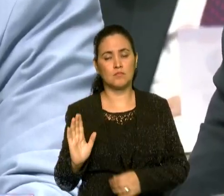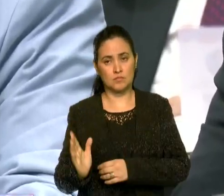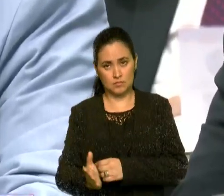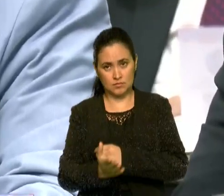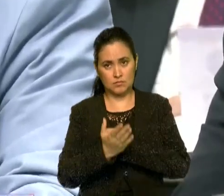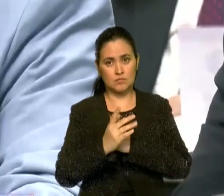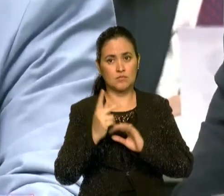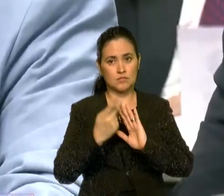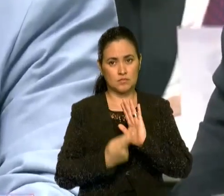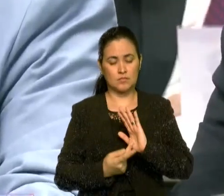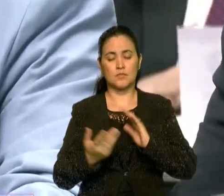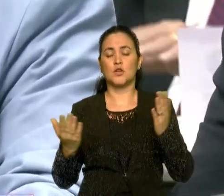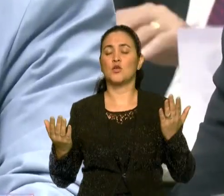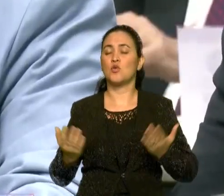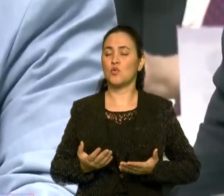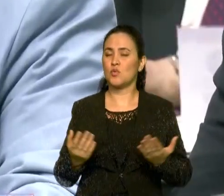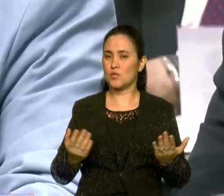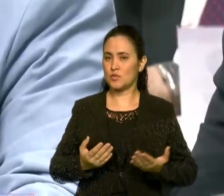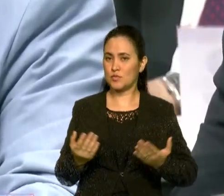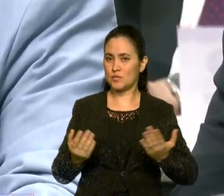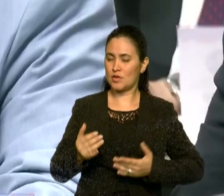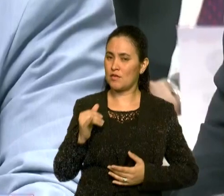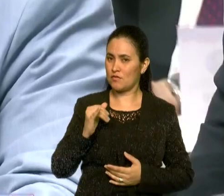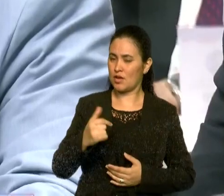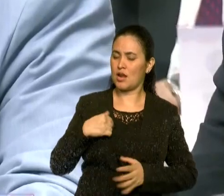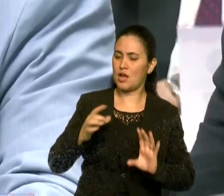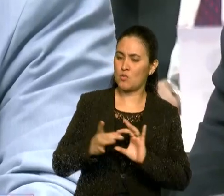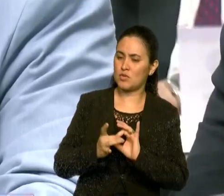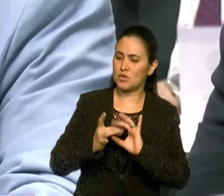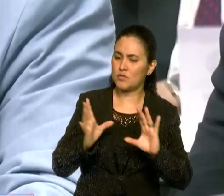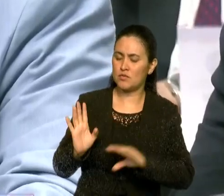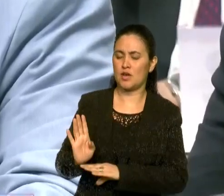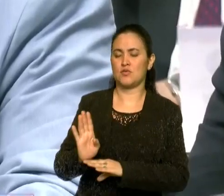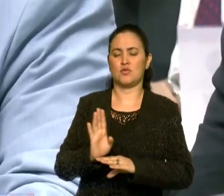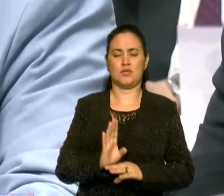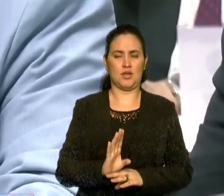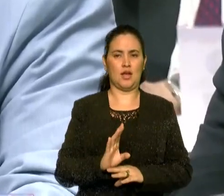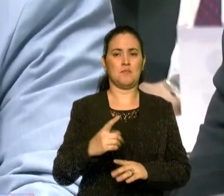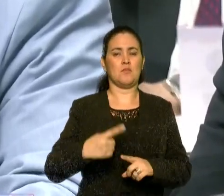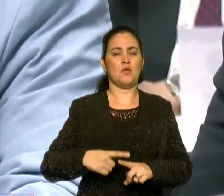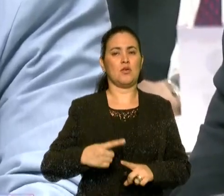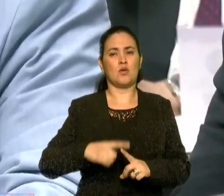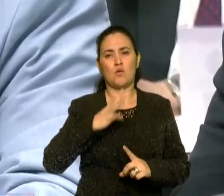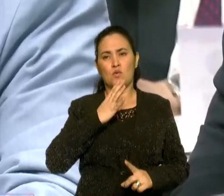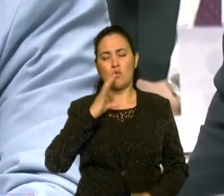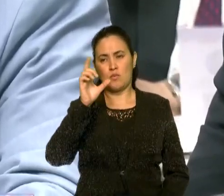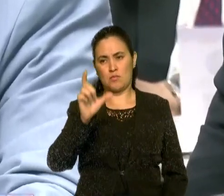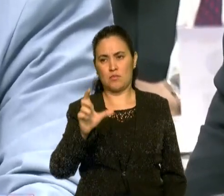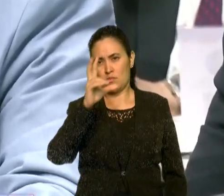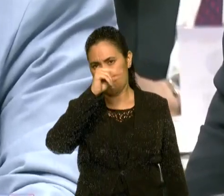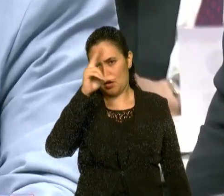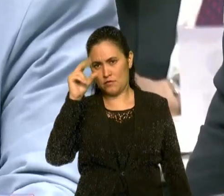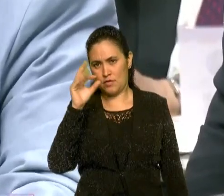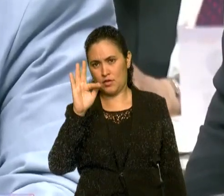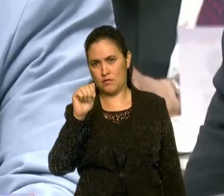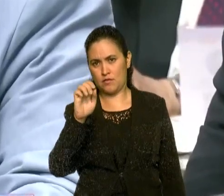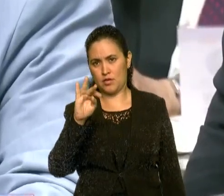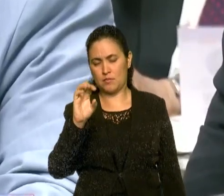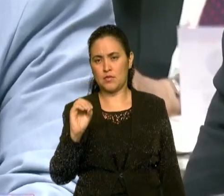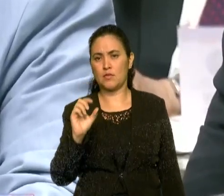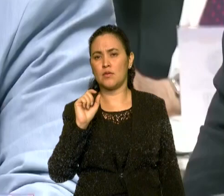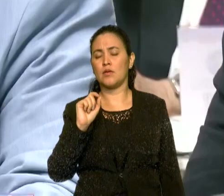Fábio, porque eu sei da tua boa vontade de trabalhar por essa cidade. Amanhã vai inaugurar shopping,